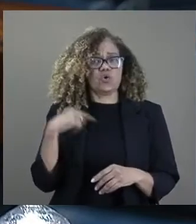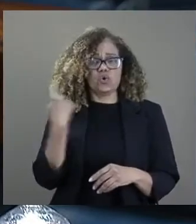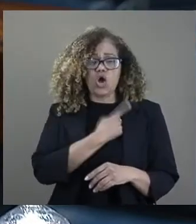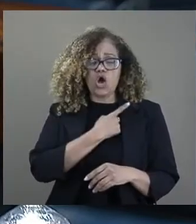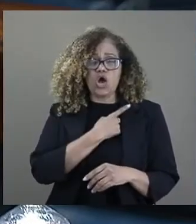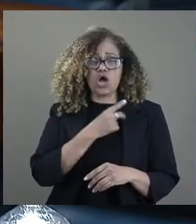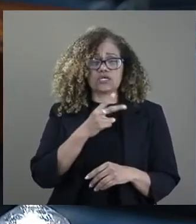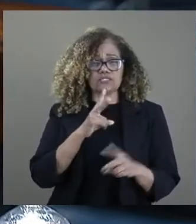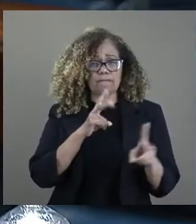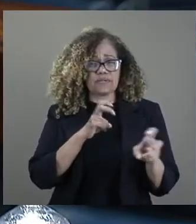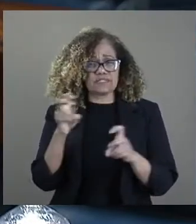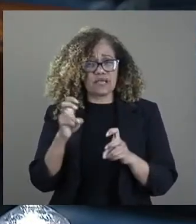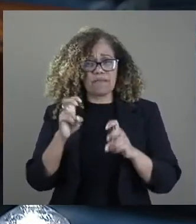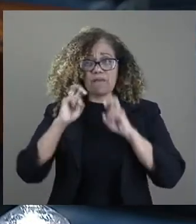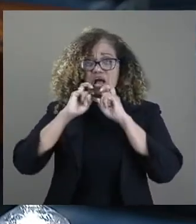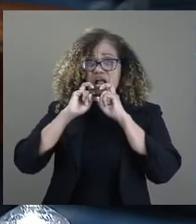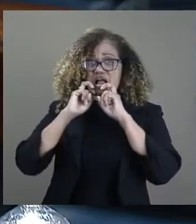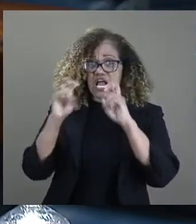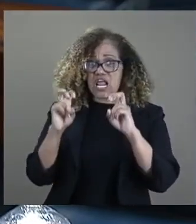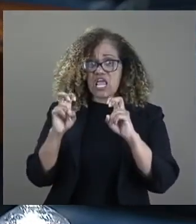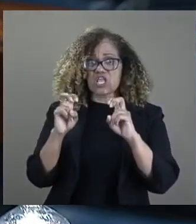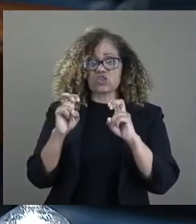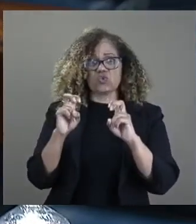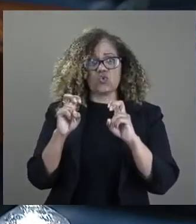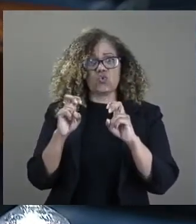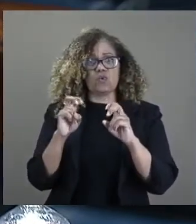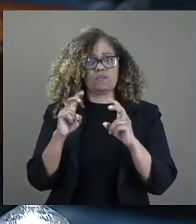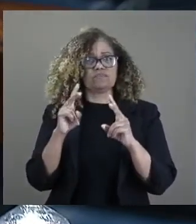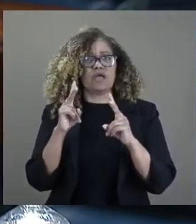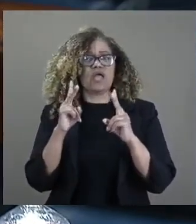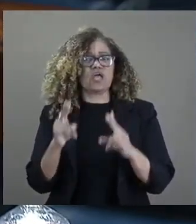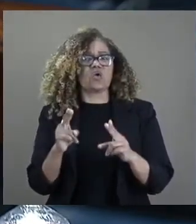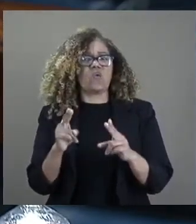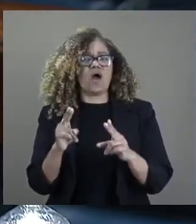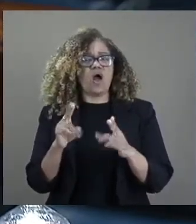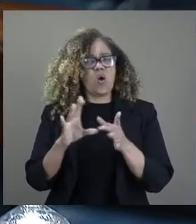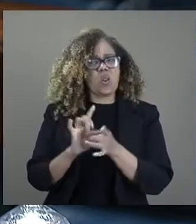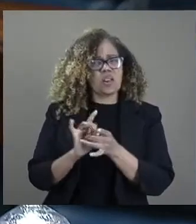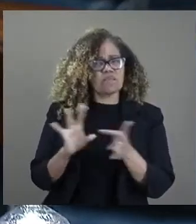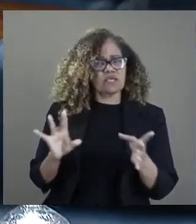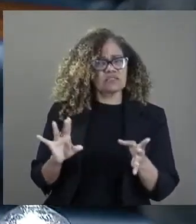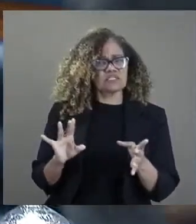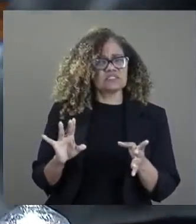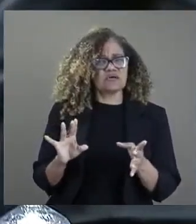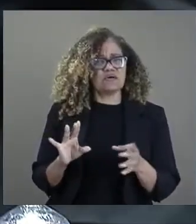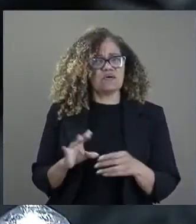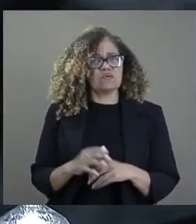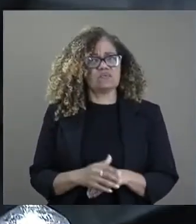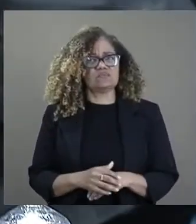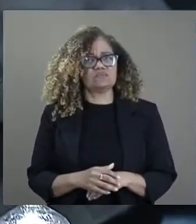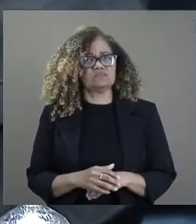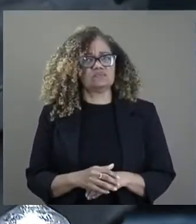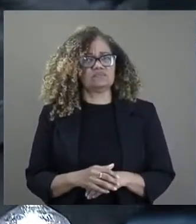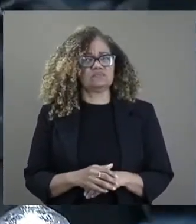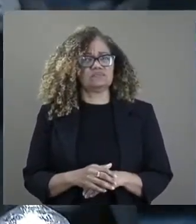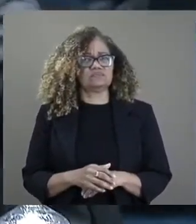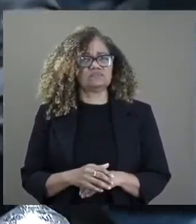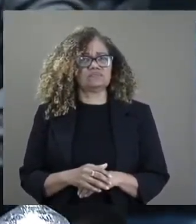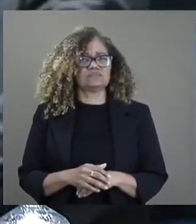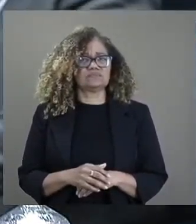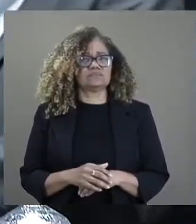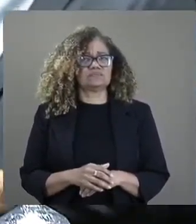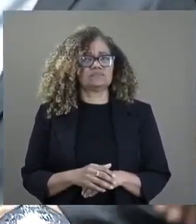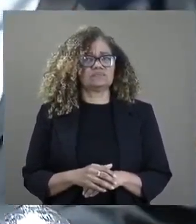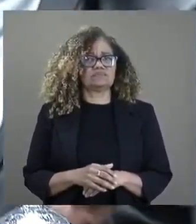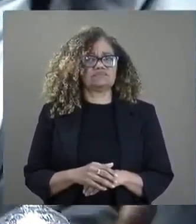de guerra, sem anistia. Sem anistia, senhor presidente? Veja, Vossa Excelência, que os